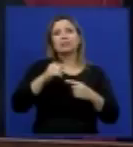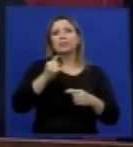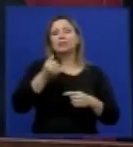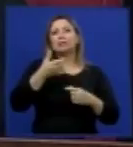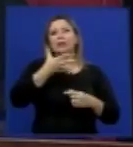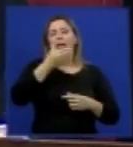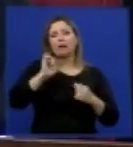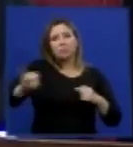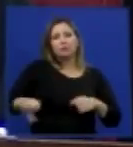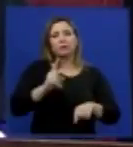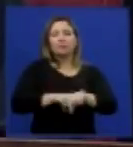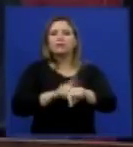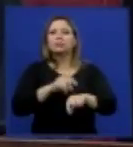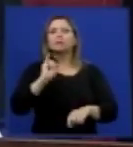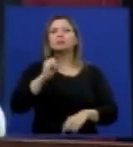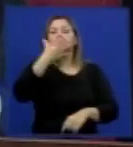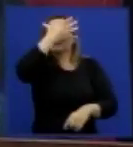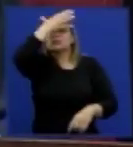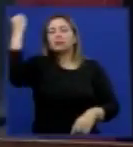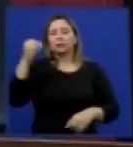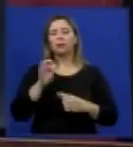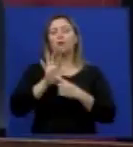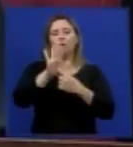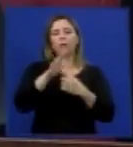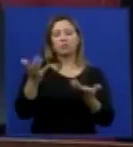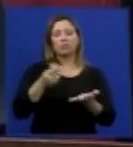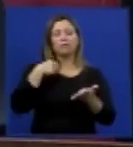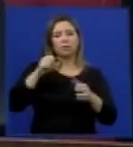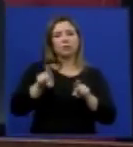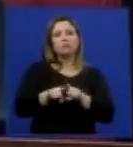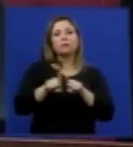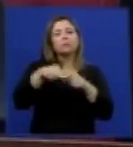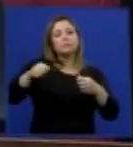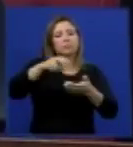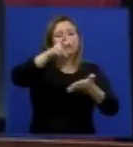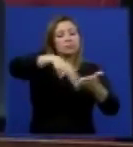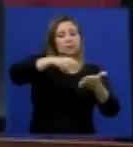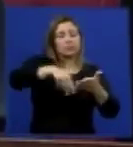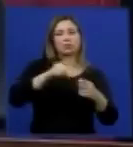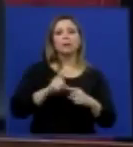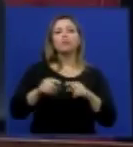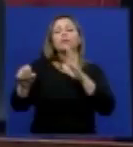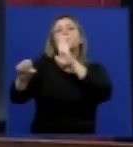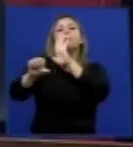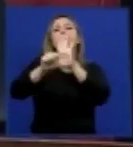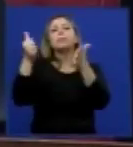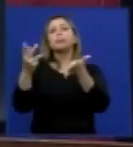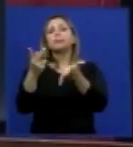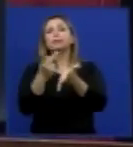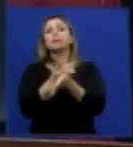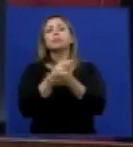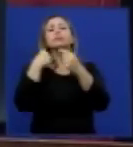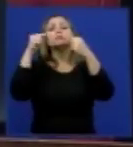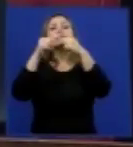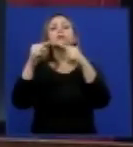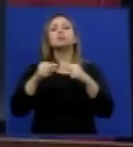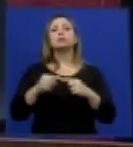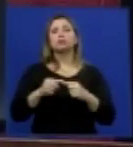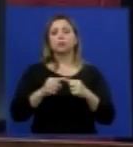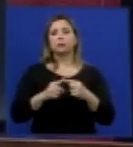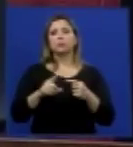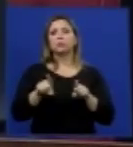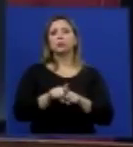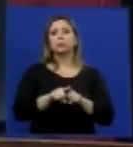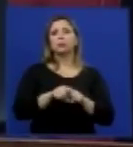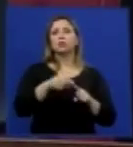para me ater ao papel. A primeira norma concernente à matéria foi a portaria